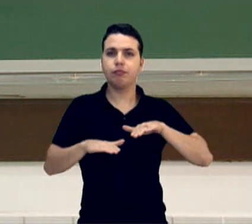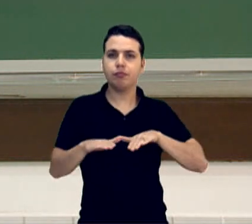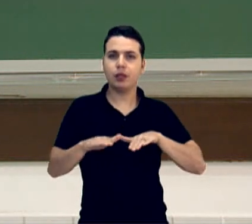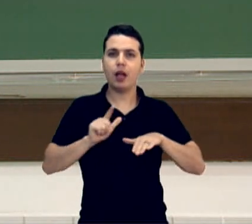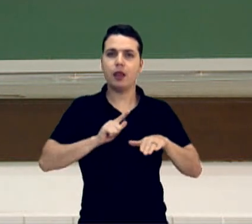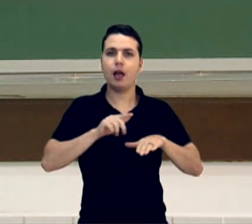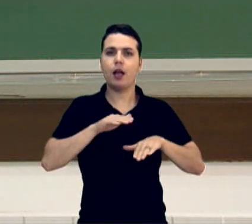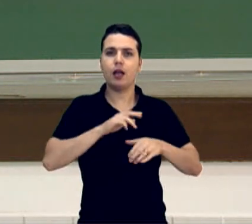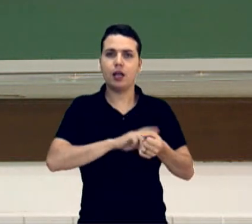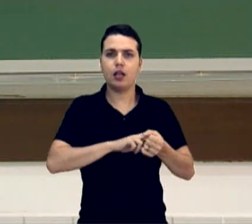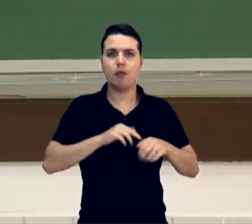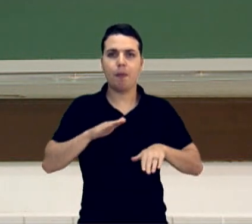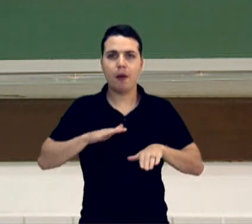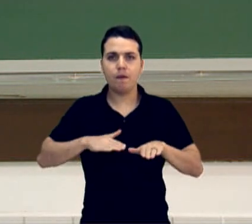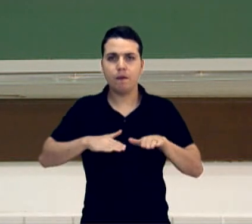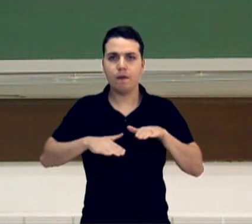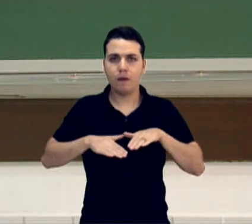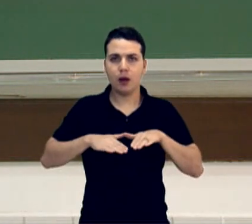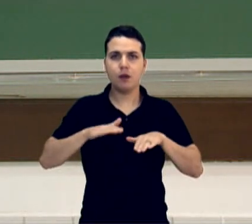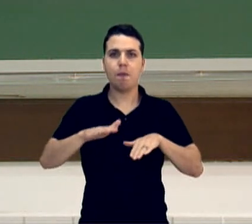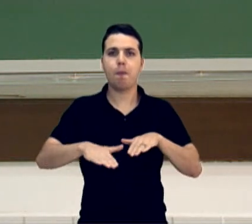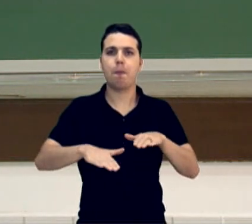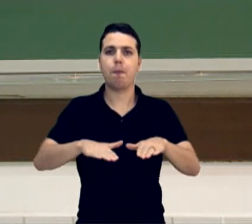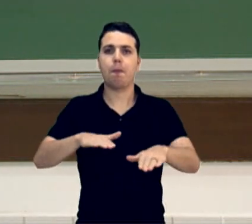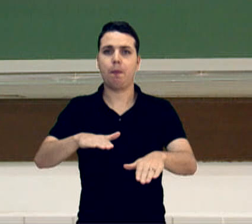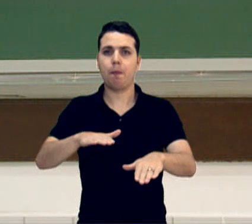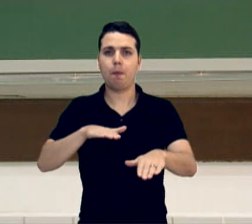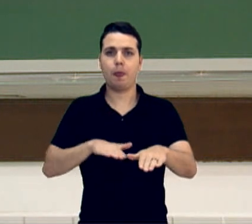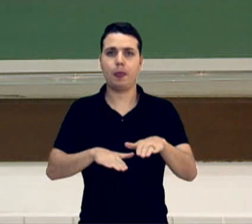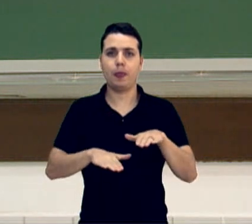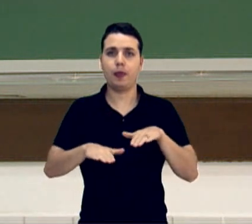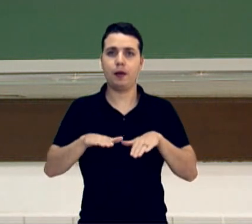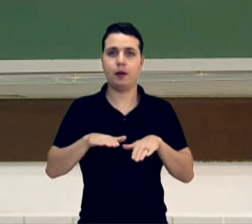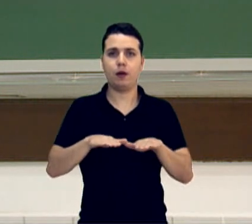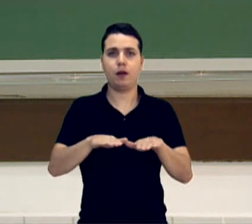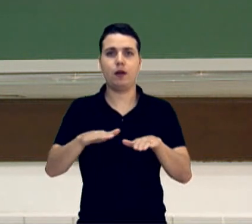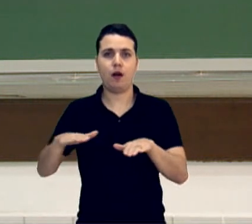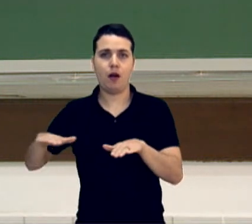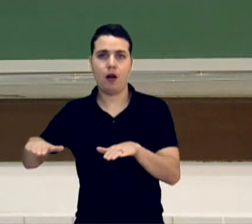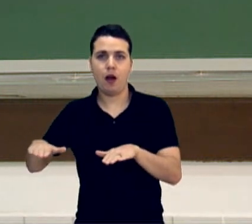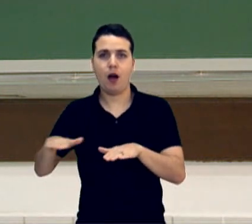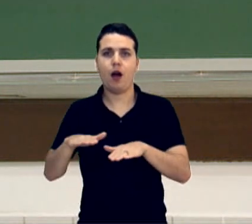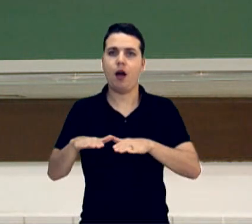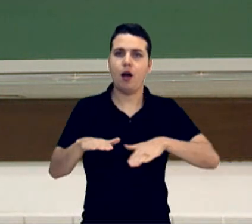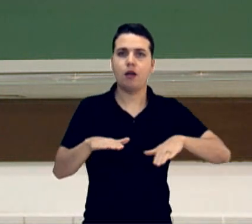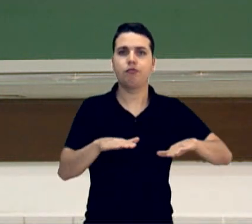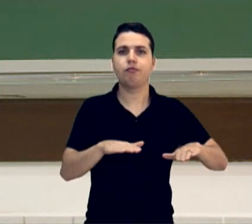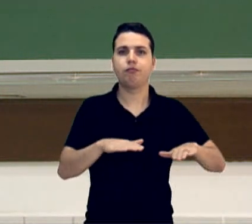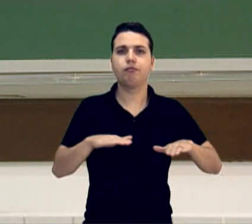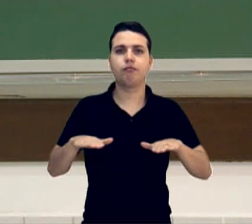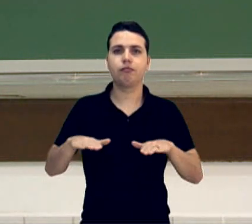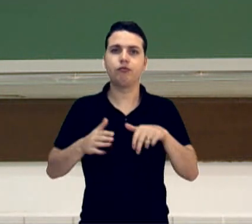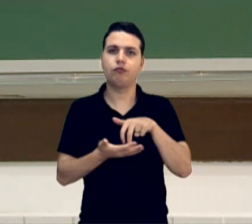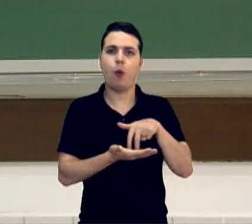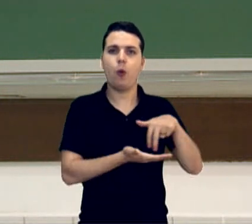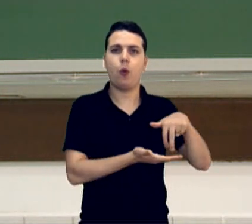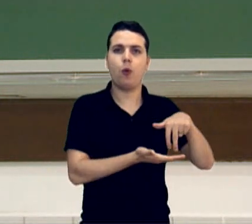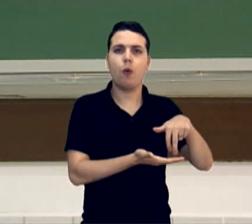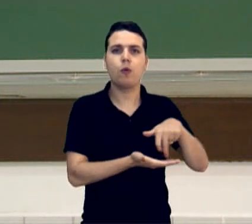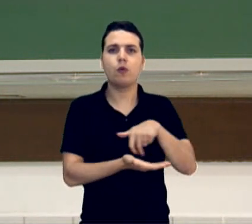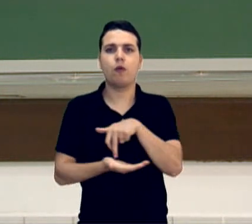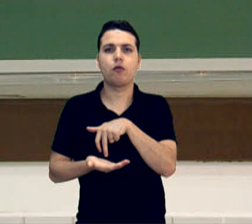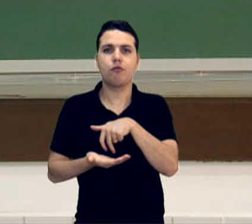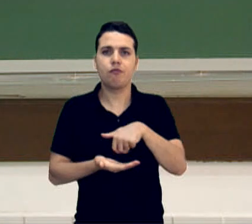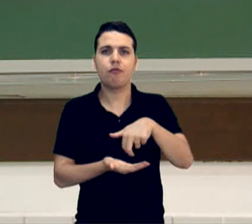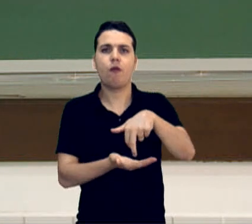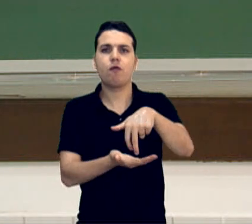para frente e para trás. Para frente, para trás, para o lado, para o outro. E aí vai se soltando,